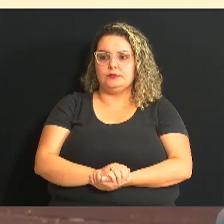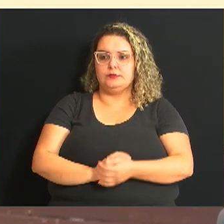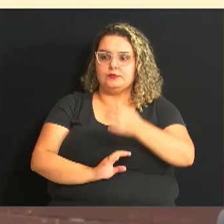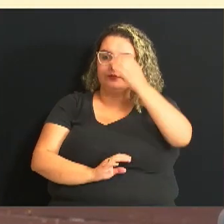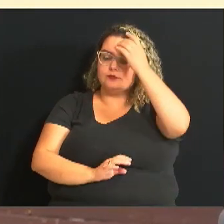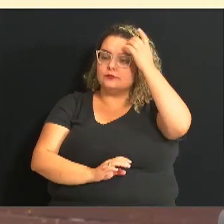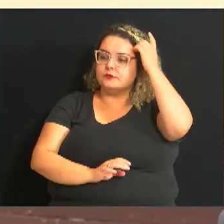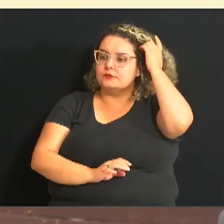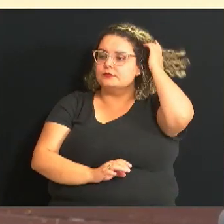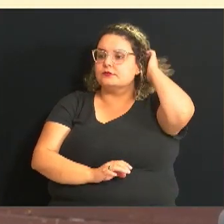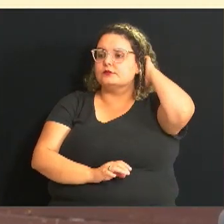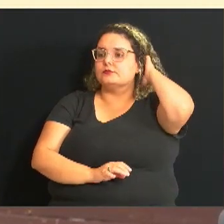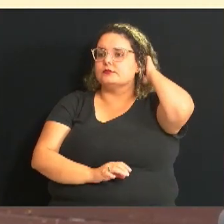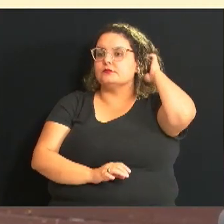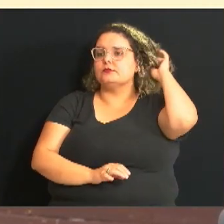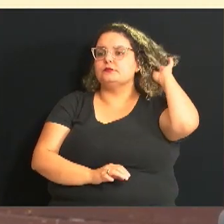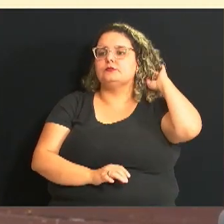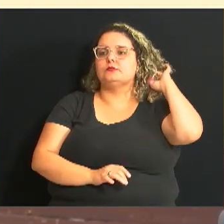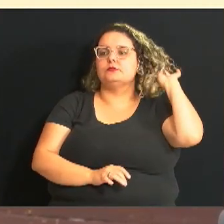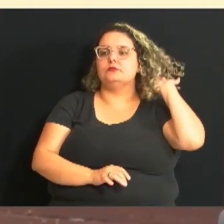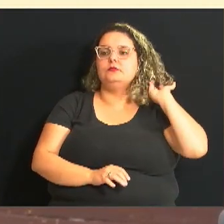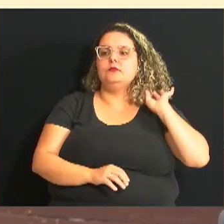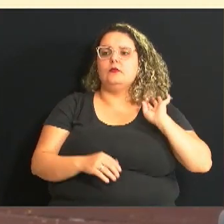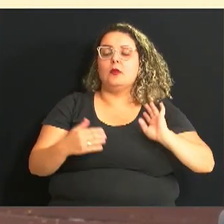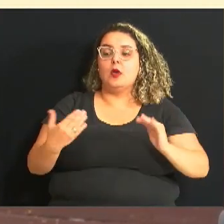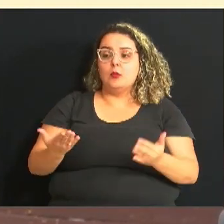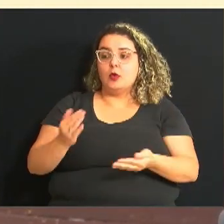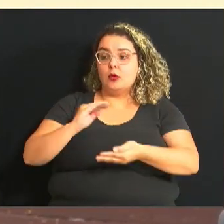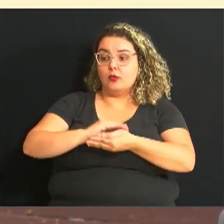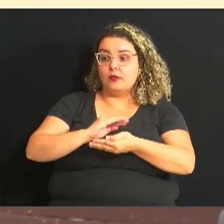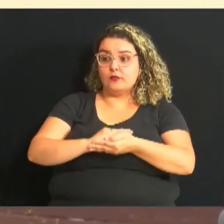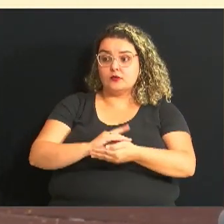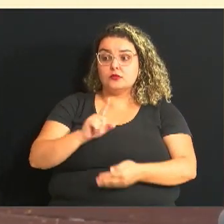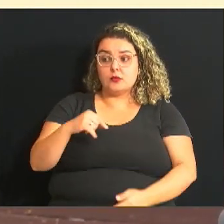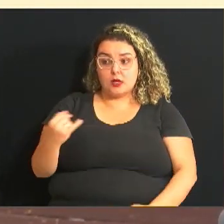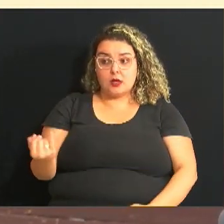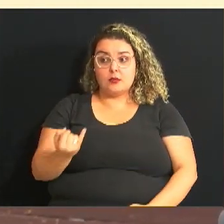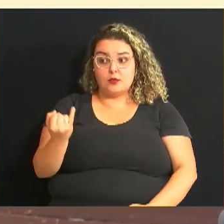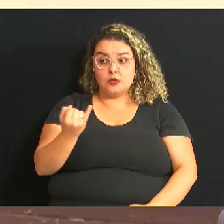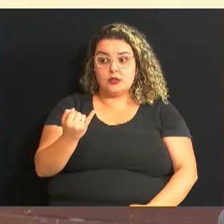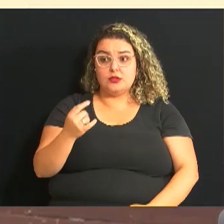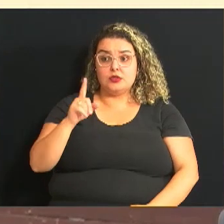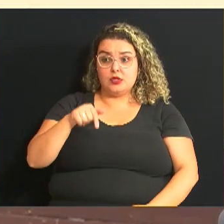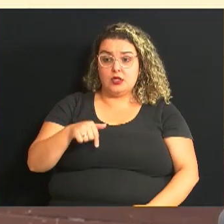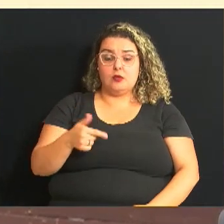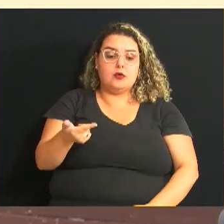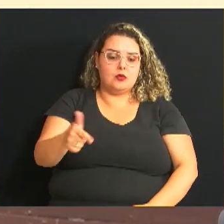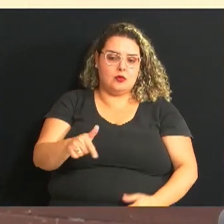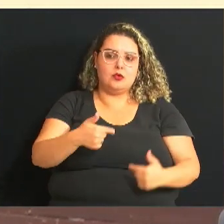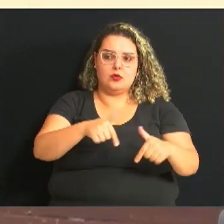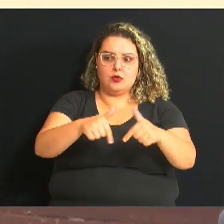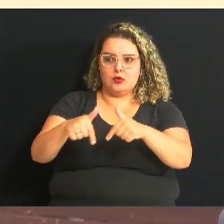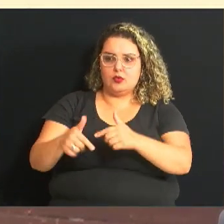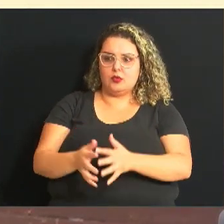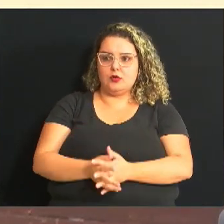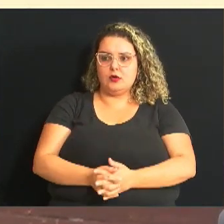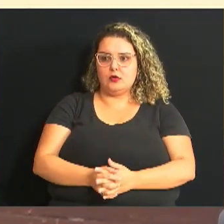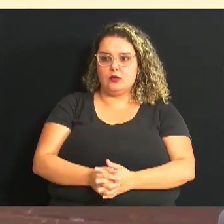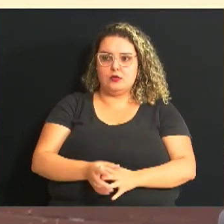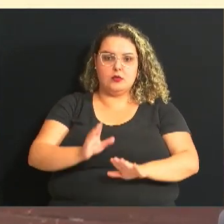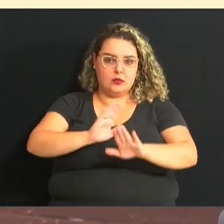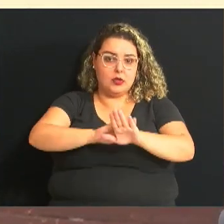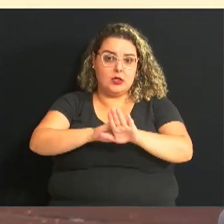fundo, a destinação, ela é de extrema importância, porque é o que mantém os trabalhos ativos,